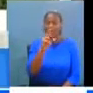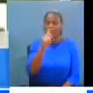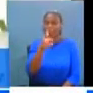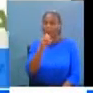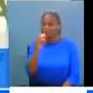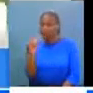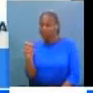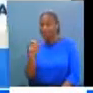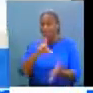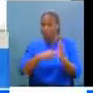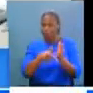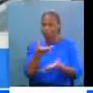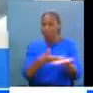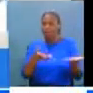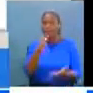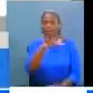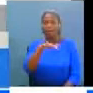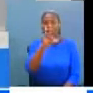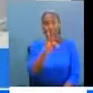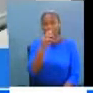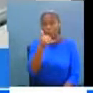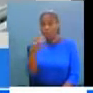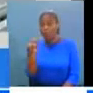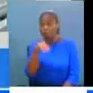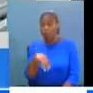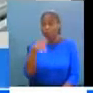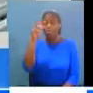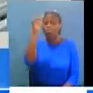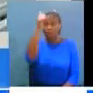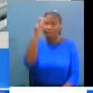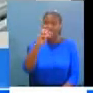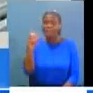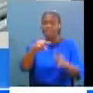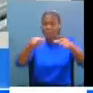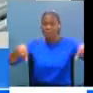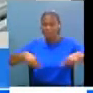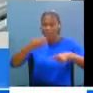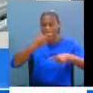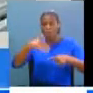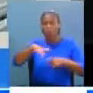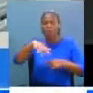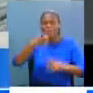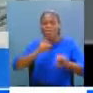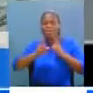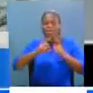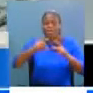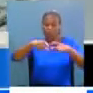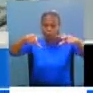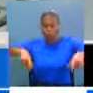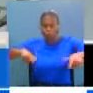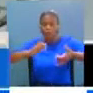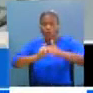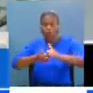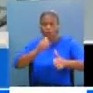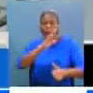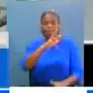de 4.218 metros quadrados, 30 salas de aula, espaços de lazer, no qual serão construídos um polidesportivo